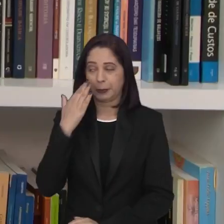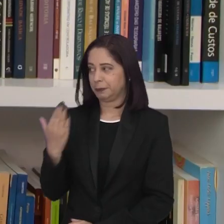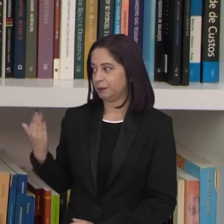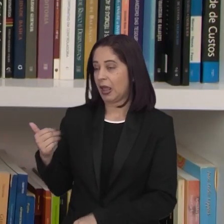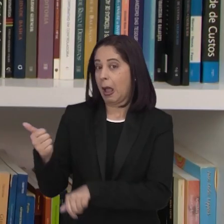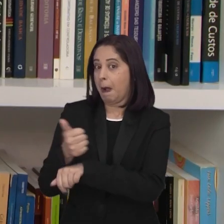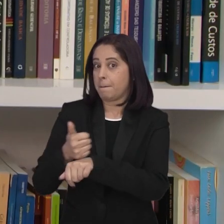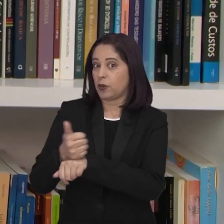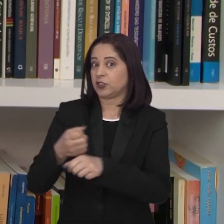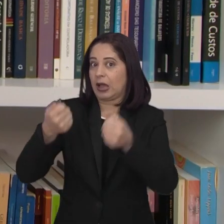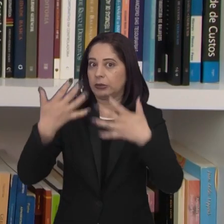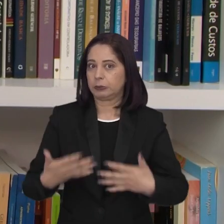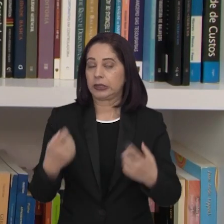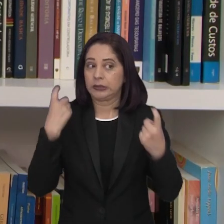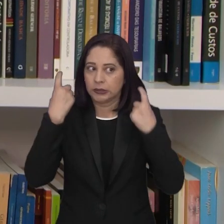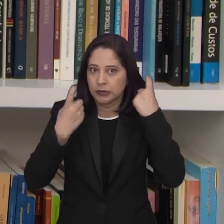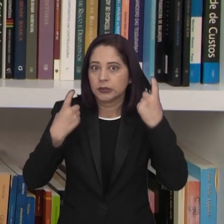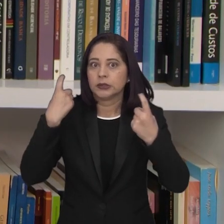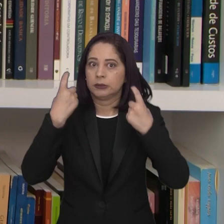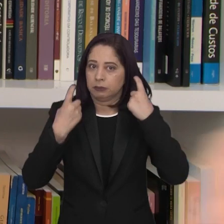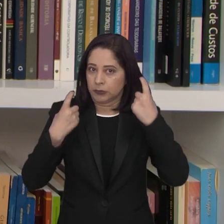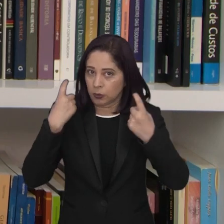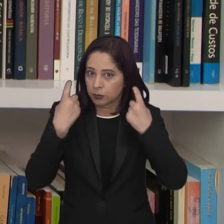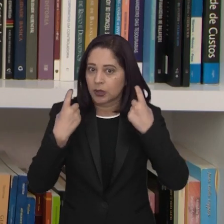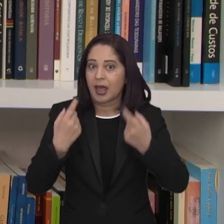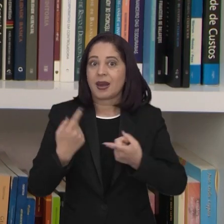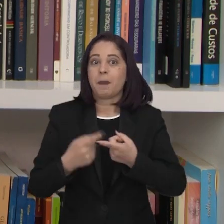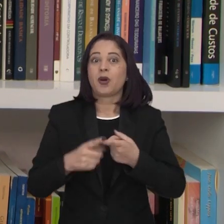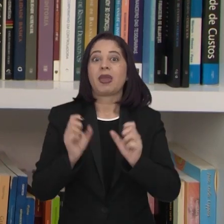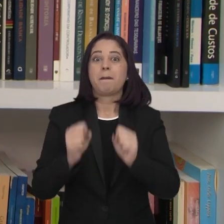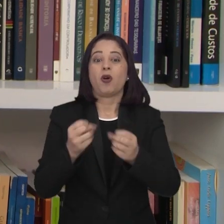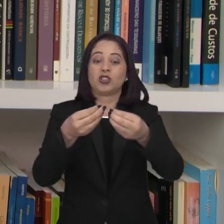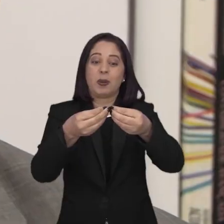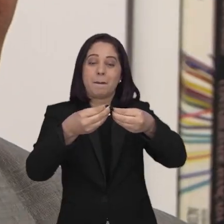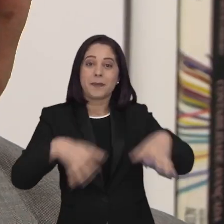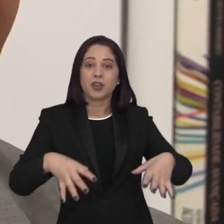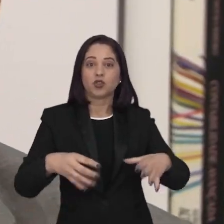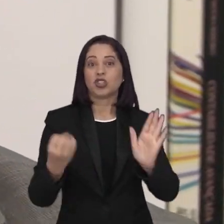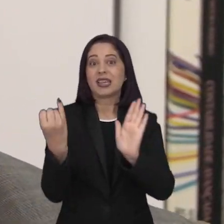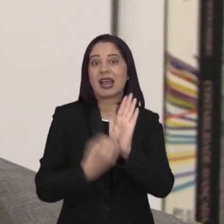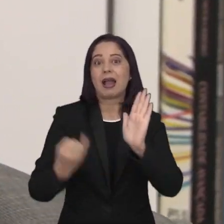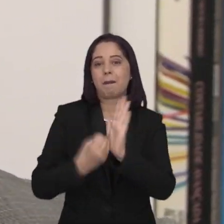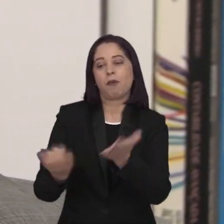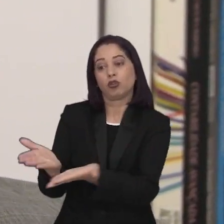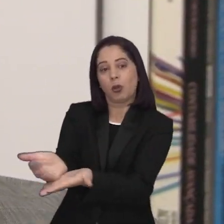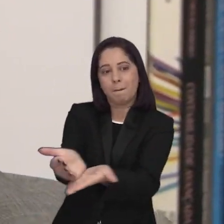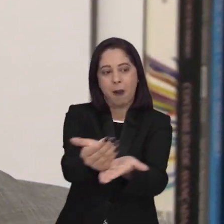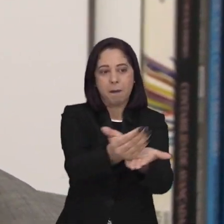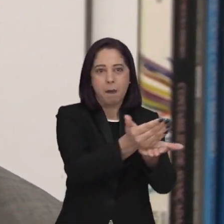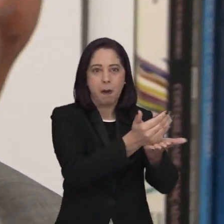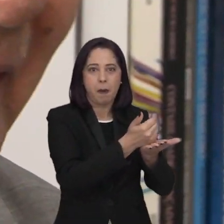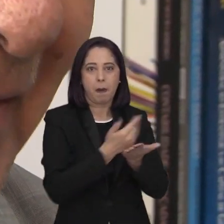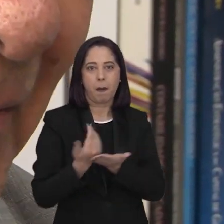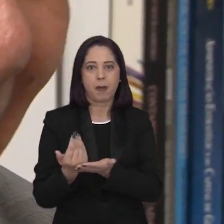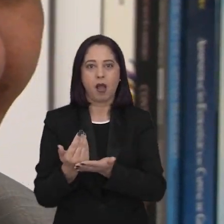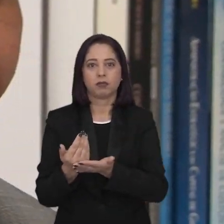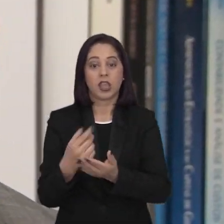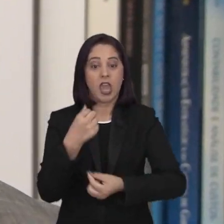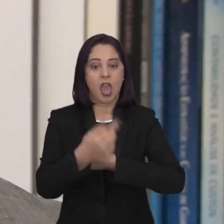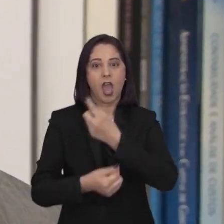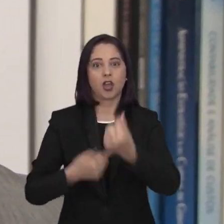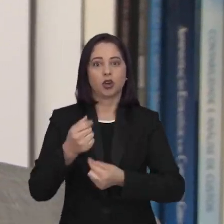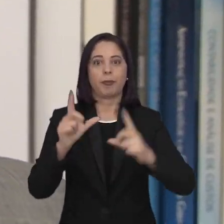Bolsa. Esse economista define esse comportamento como preocupante, porque tem impacto na arrecadação de imposto e